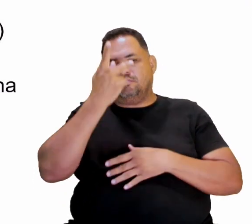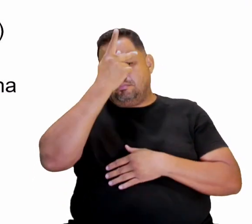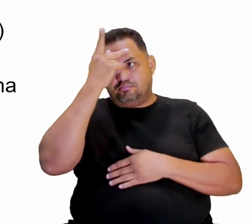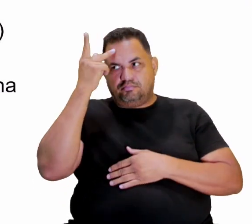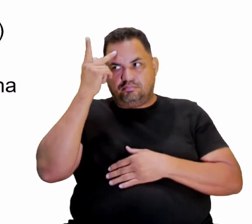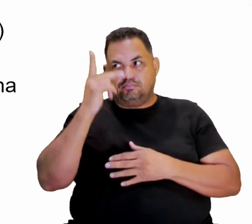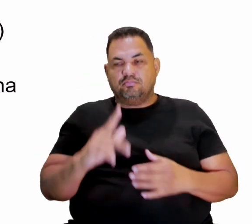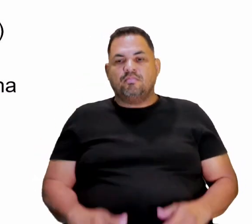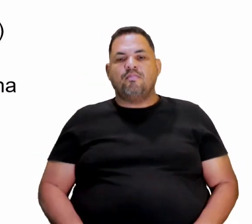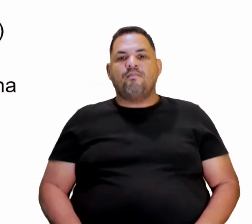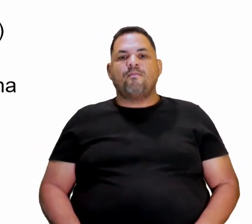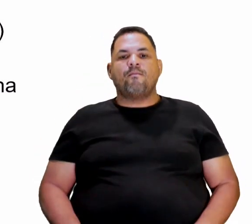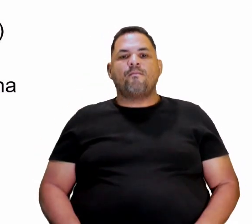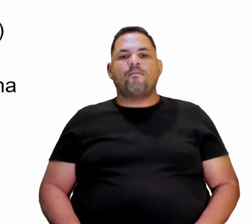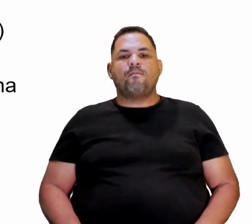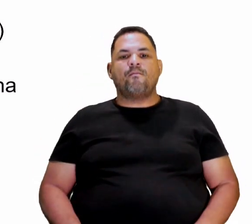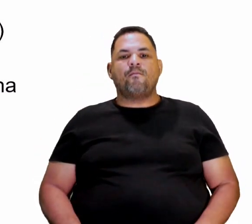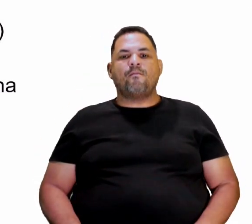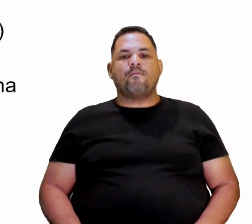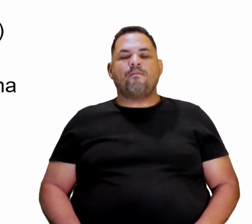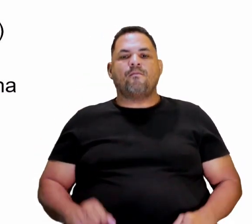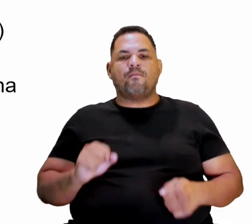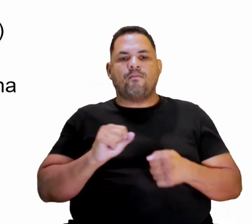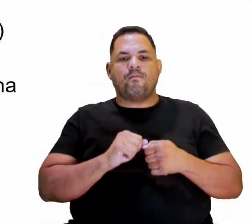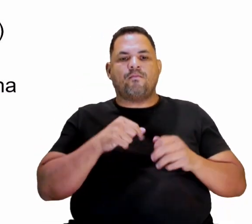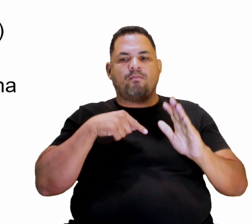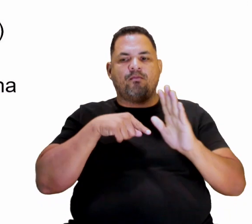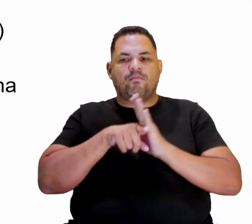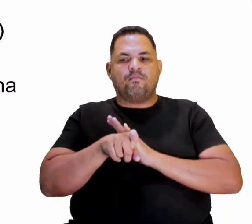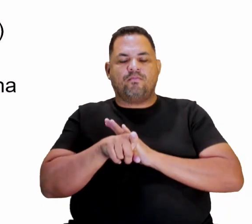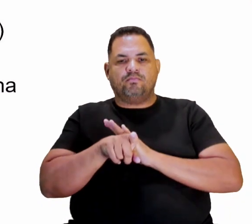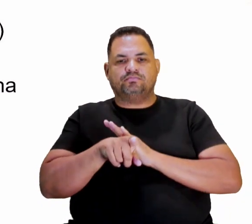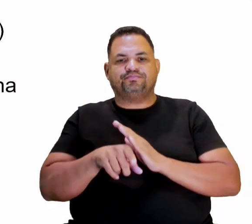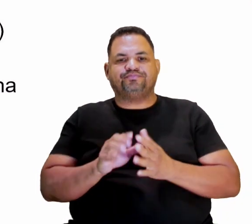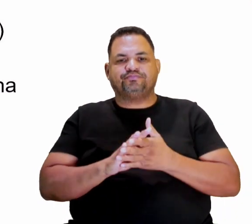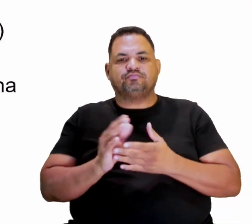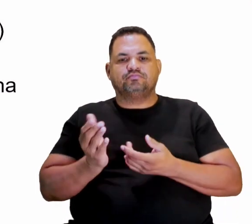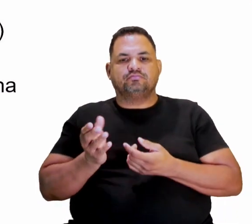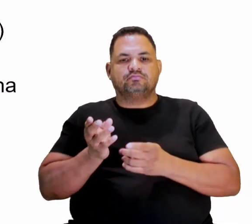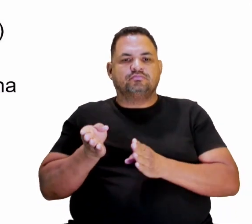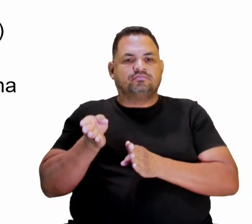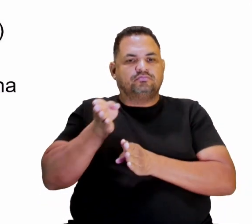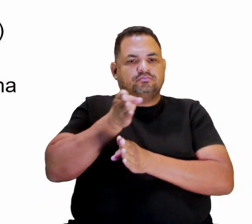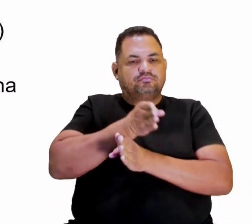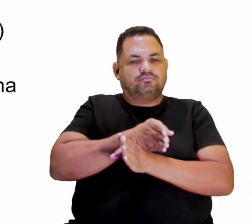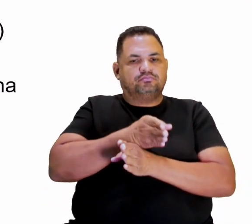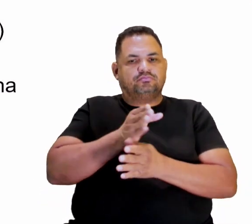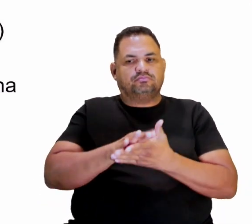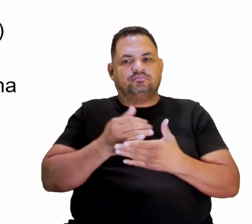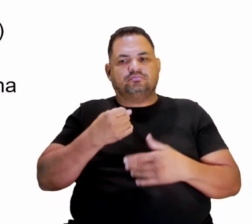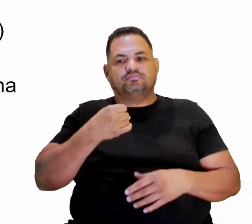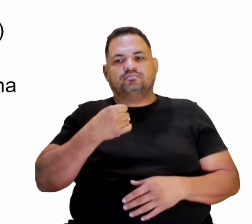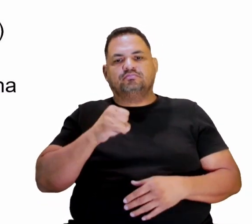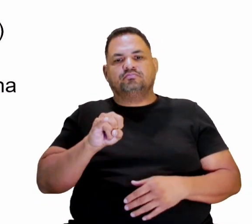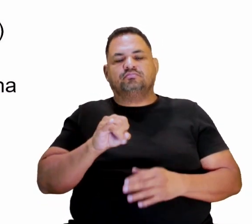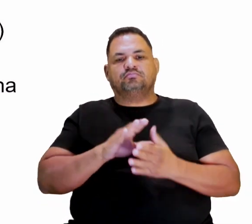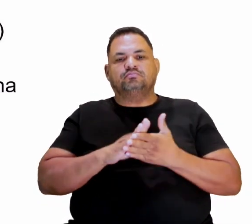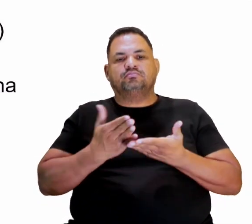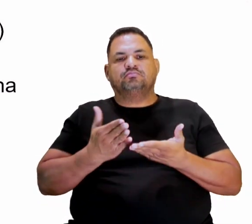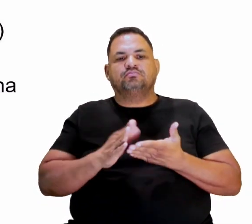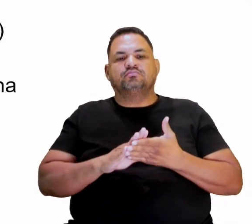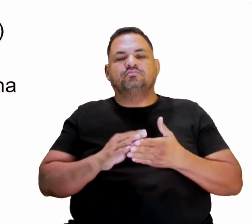pronome pessoal, para fazer a pergunta, o should passa na frente do pronome pessoal, mas se você precisar de